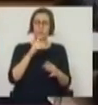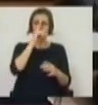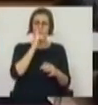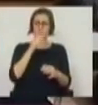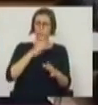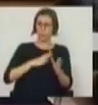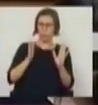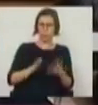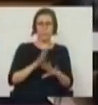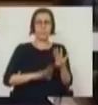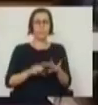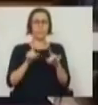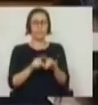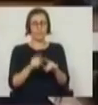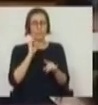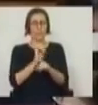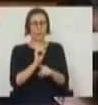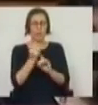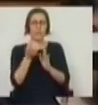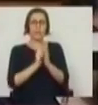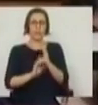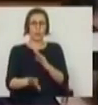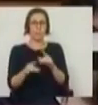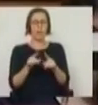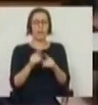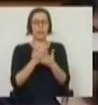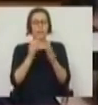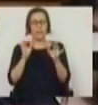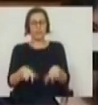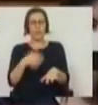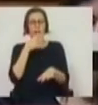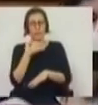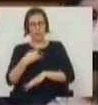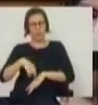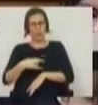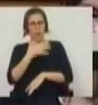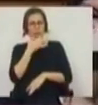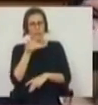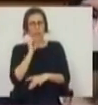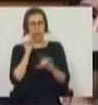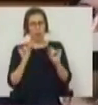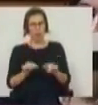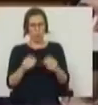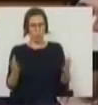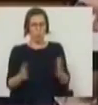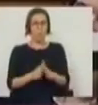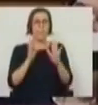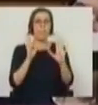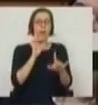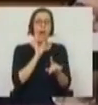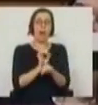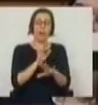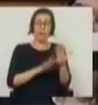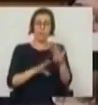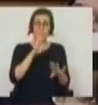que fará a emissão desse despacho até ao fim das 24 horas do dia de hoje. Mas mesmo que